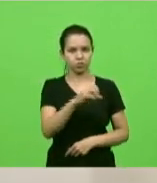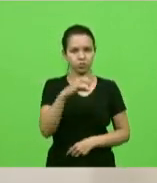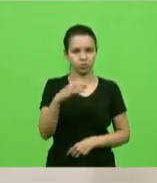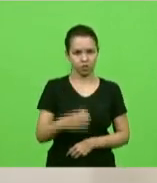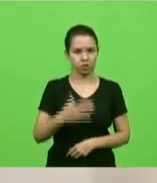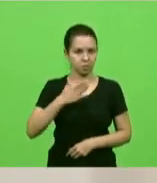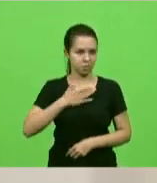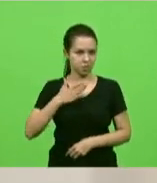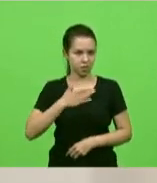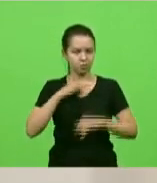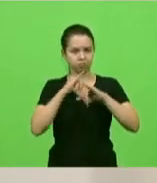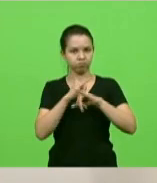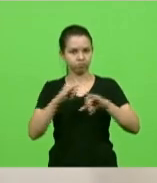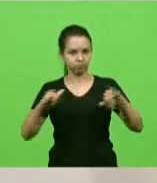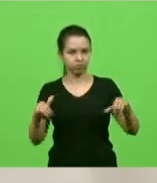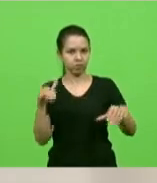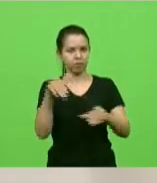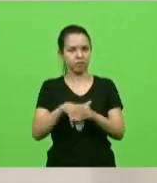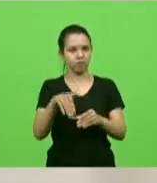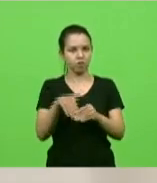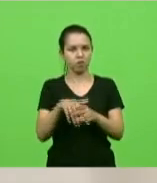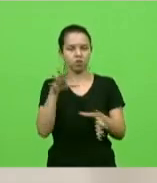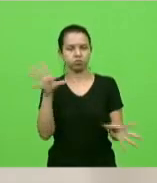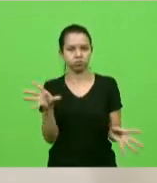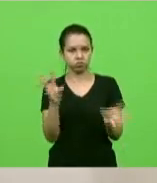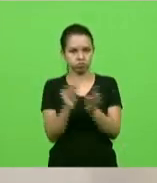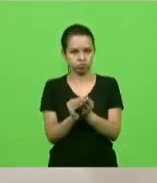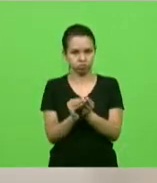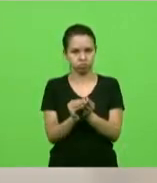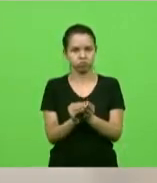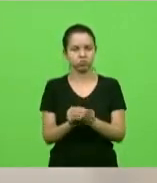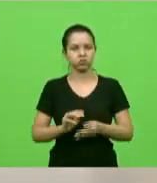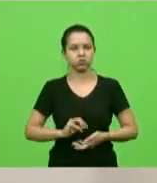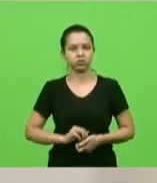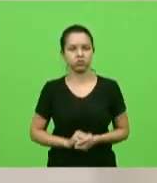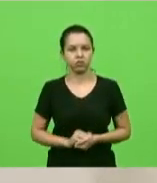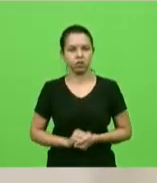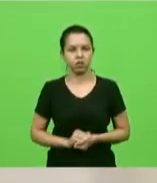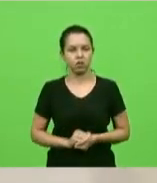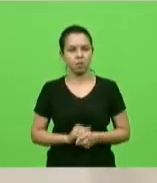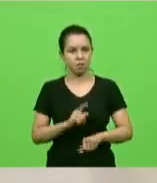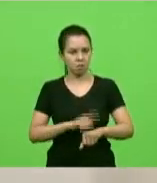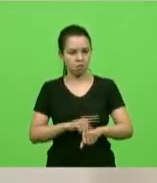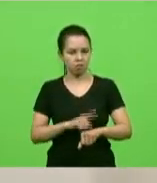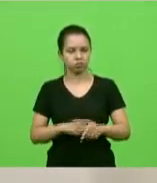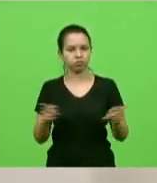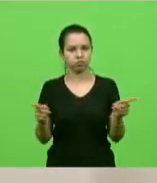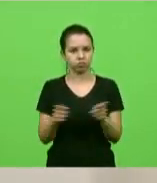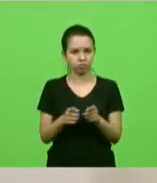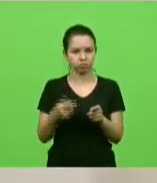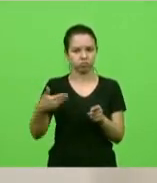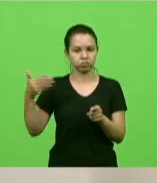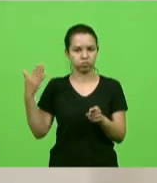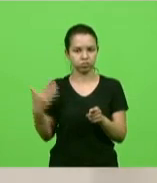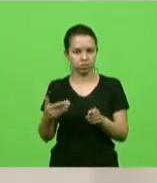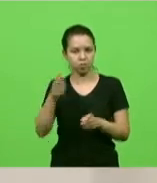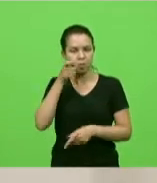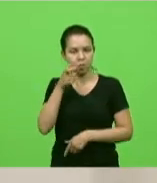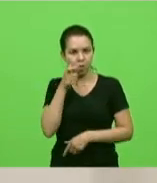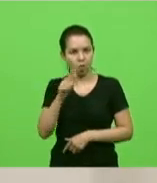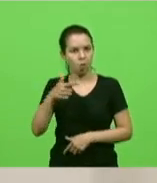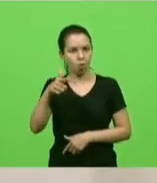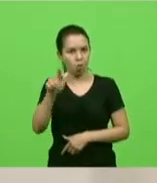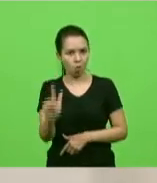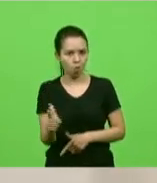minha declaração de voto será sucinta, posto que há pouco tempo acompanhamos outro processo de impeachment